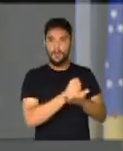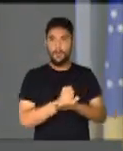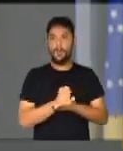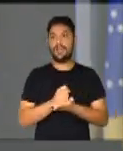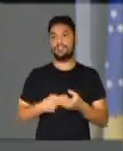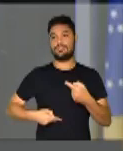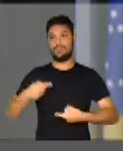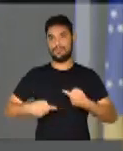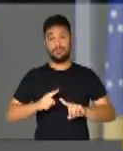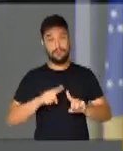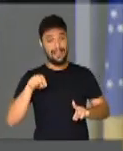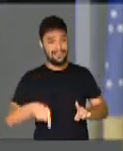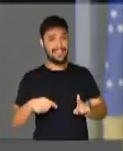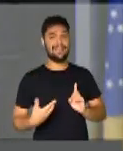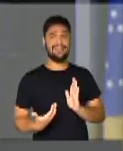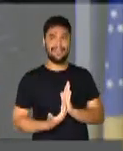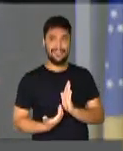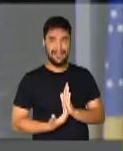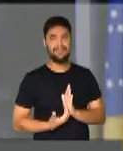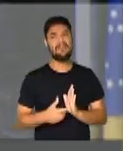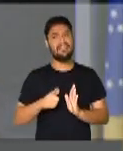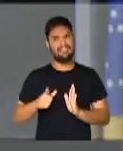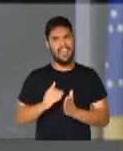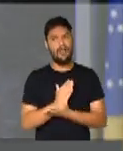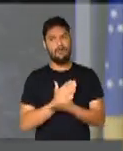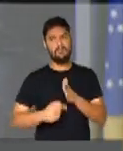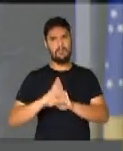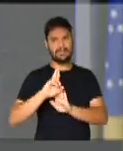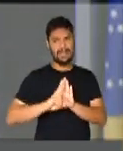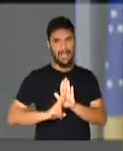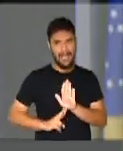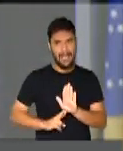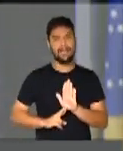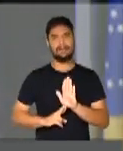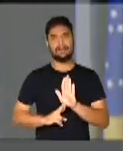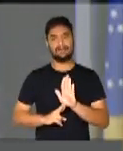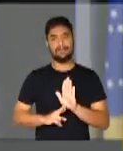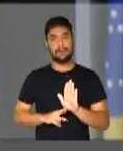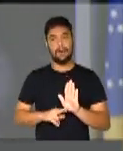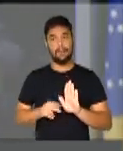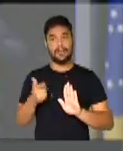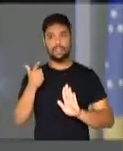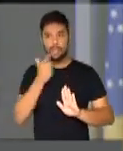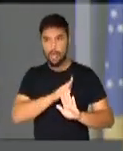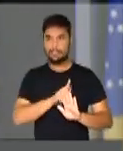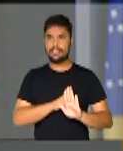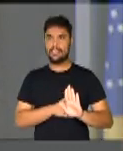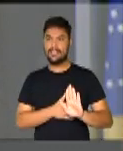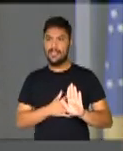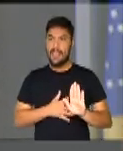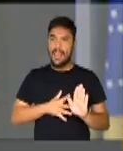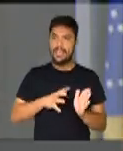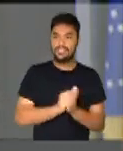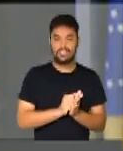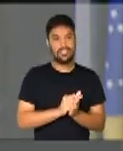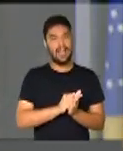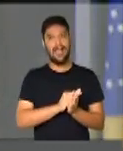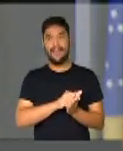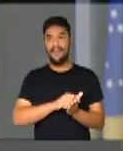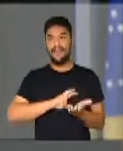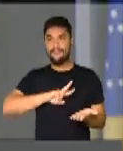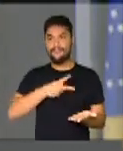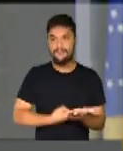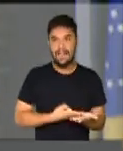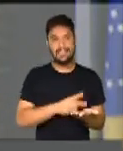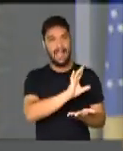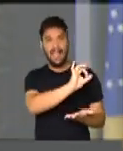sendo que na nossa casa já tem mecanismos tecnológicos suficientes para a gente dar autenticidade a essas assinaturas, mas está